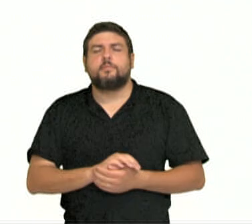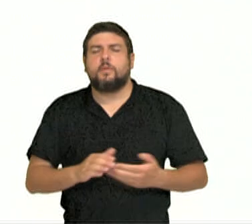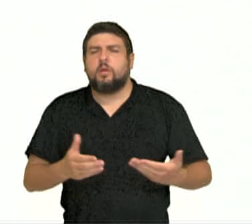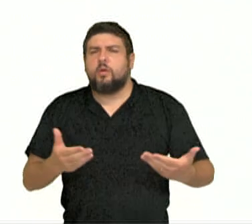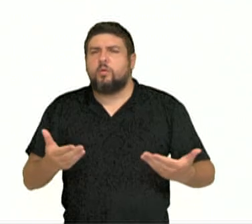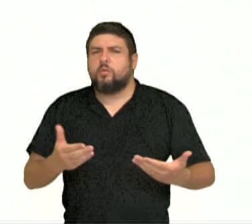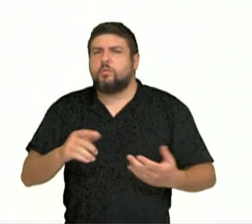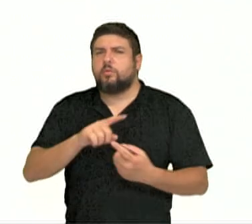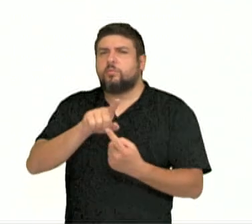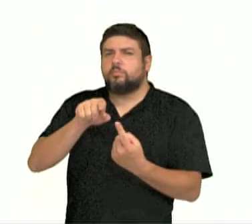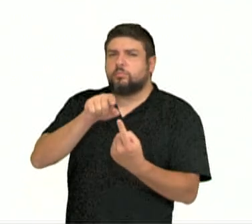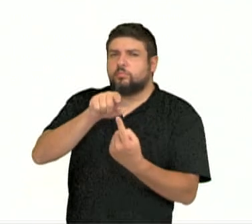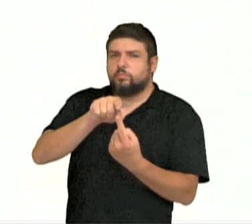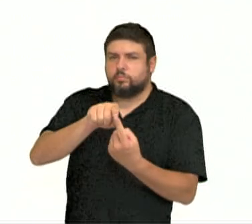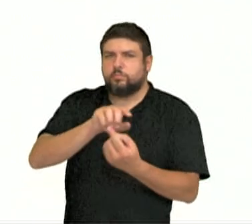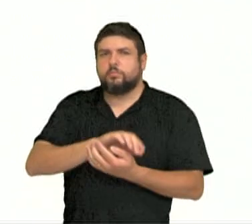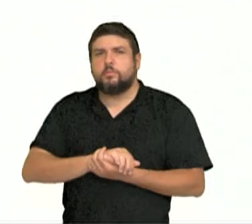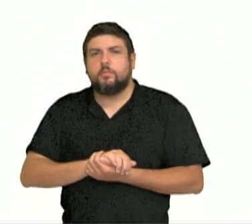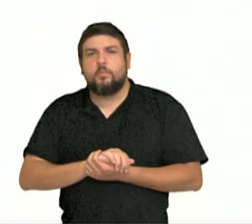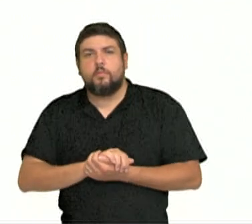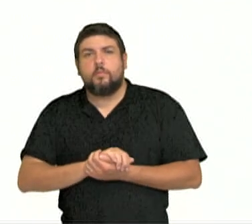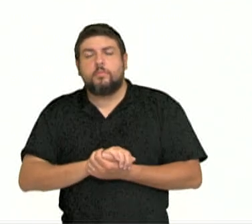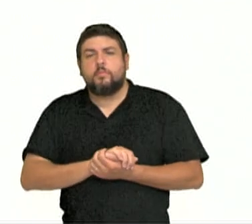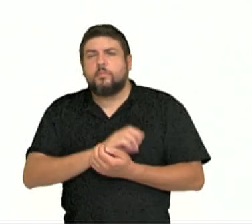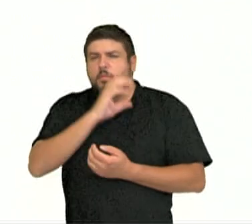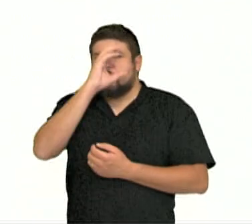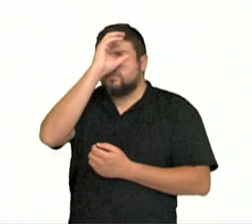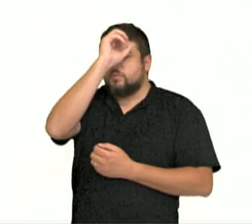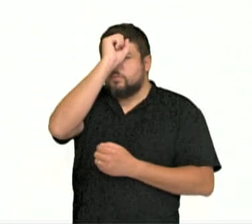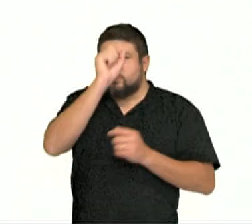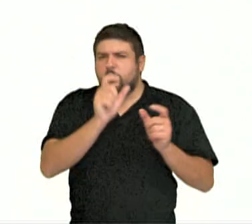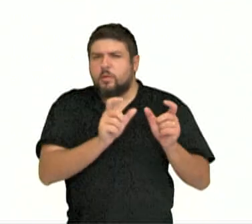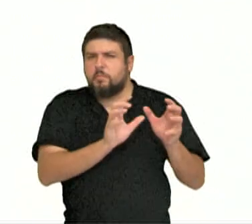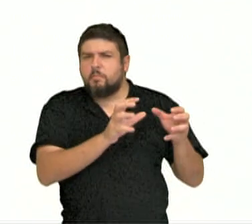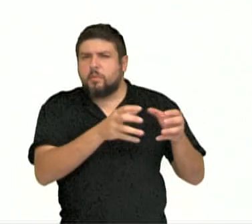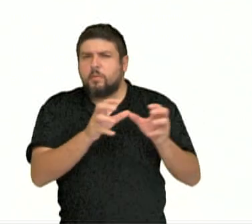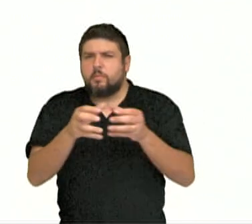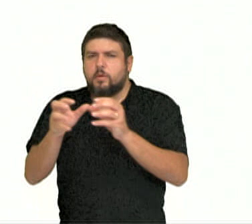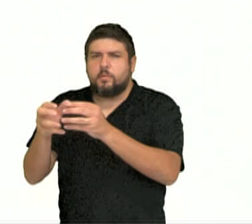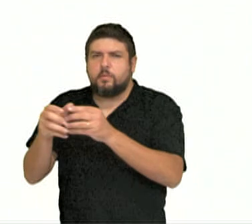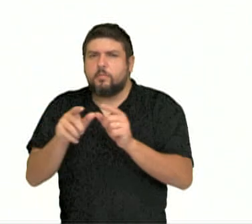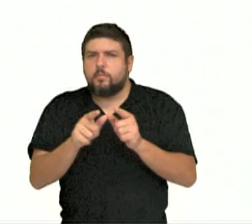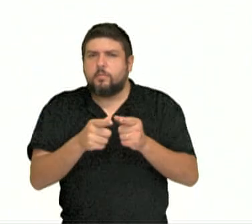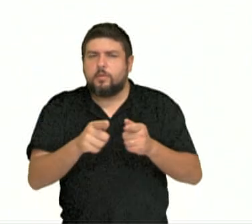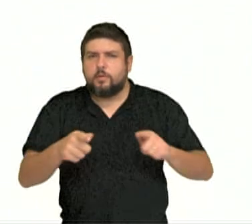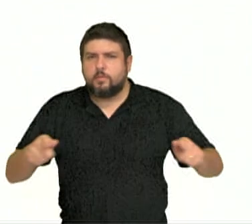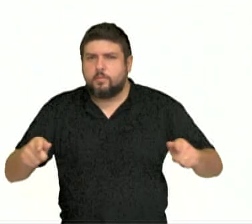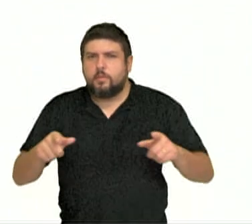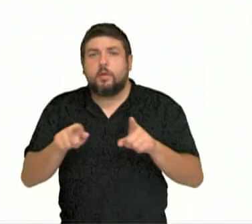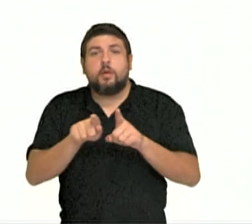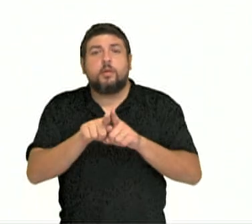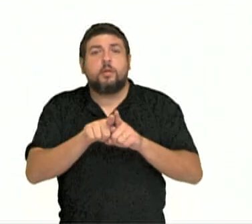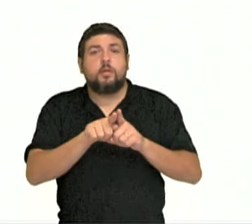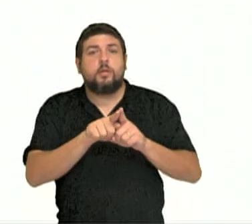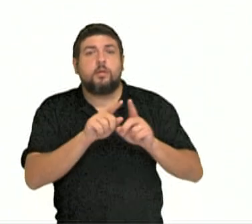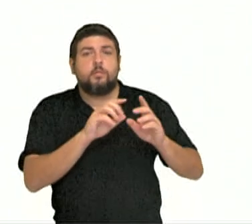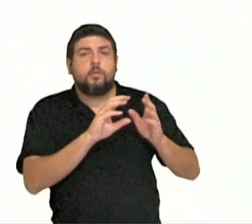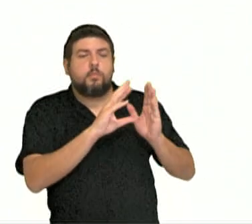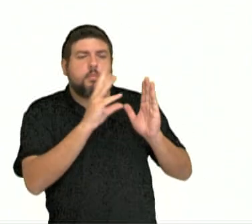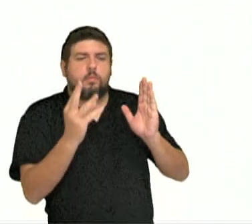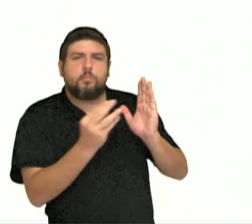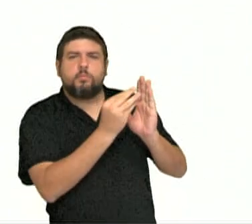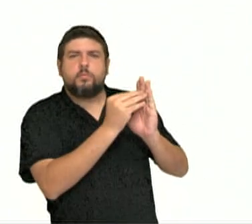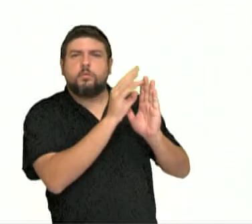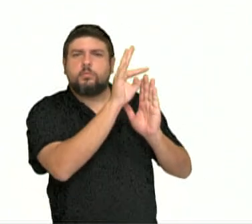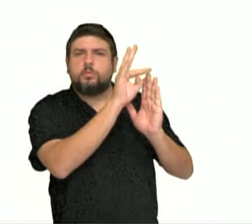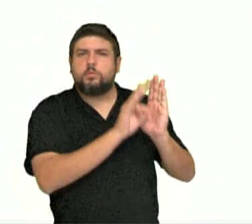partir de textos de diferentes gêneros as classes gramaticais e suas funções dentro do texto para a descrição de pessoas. Também